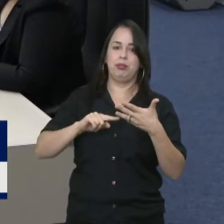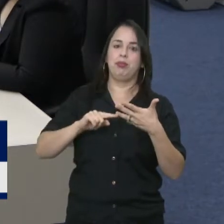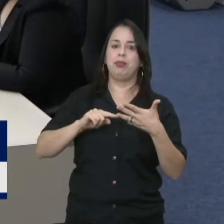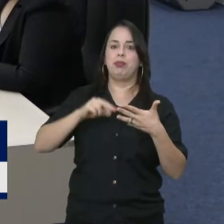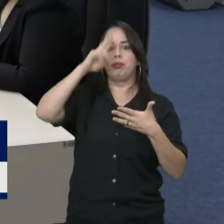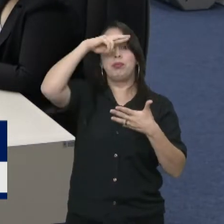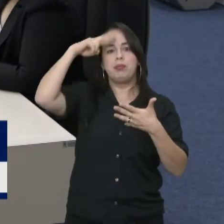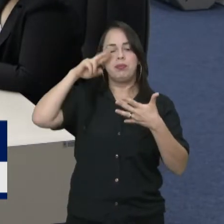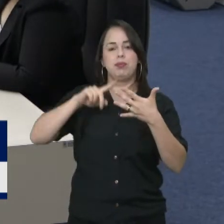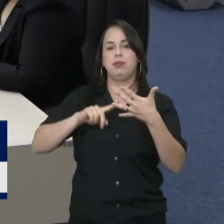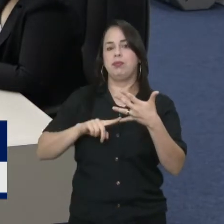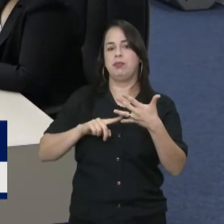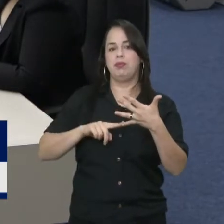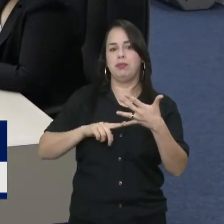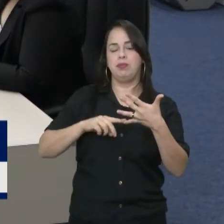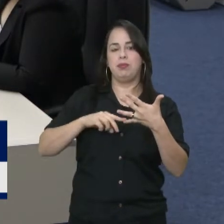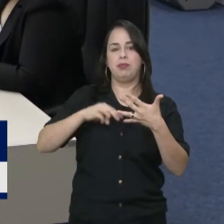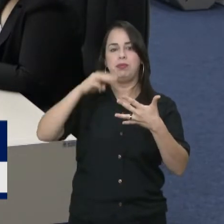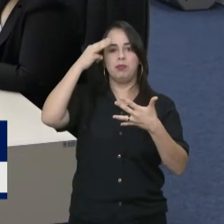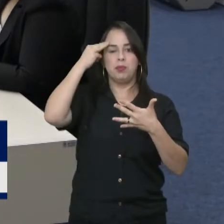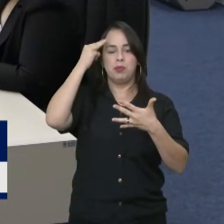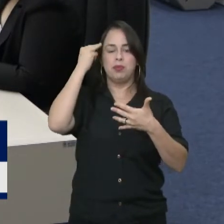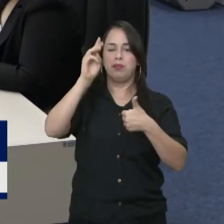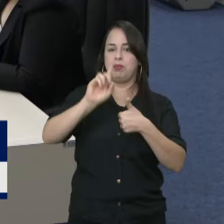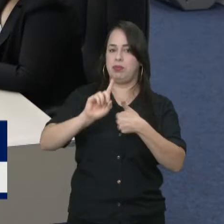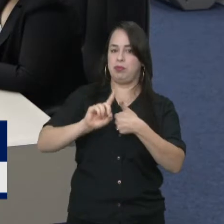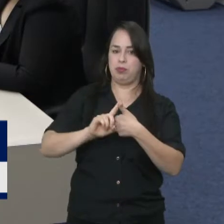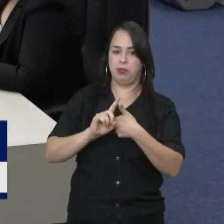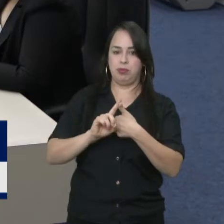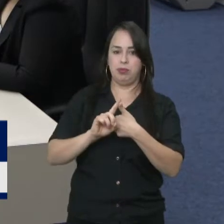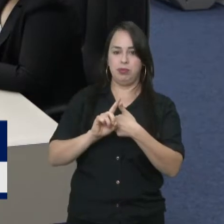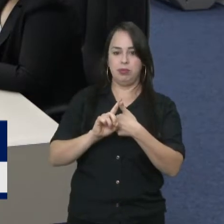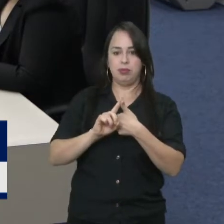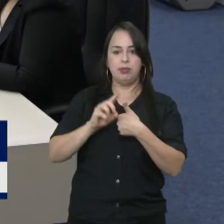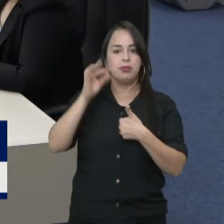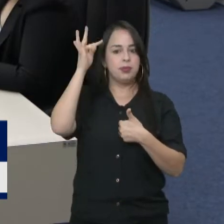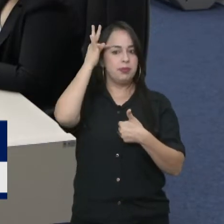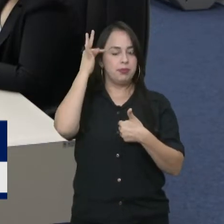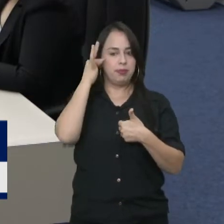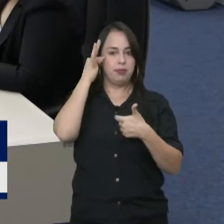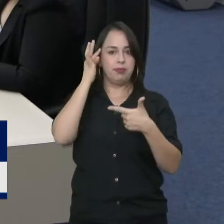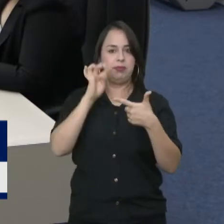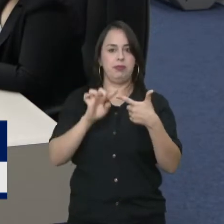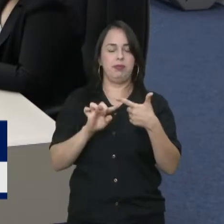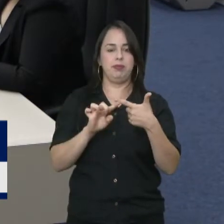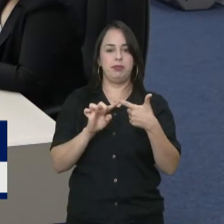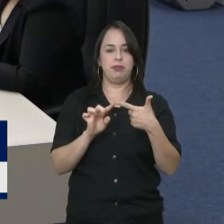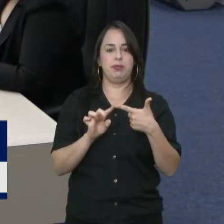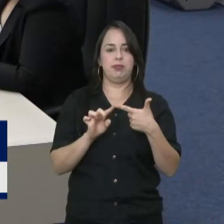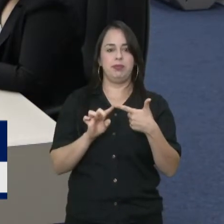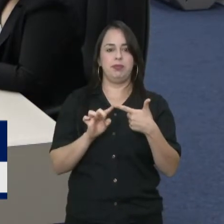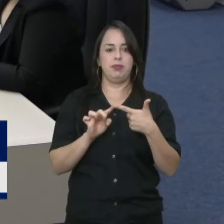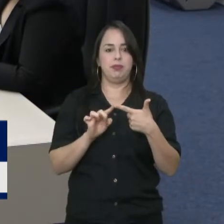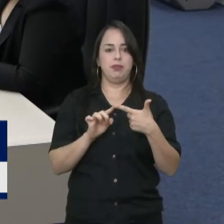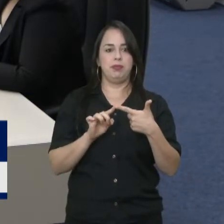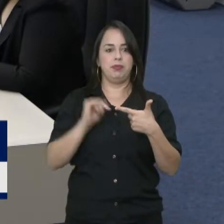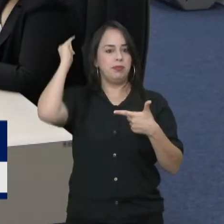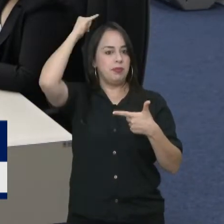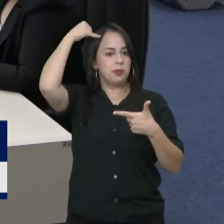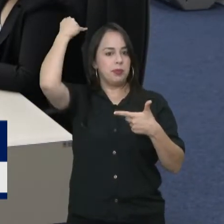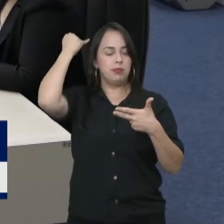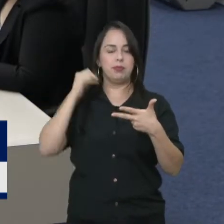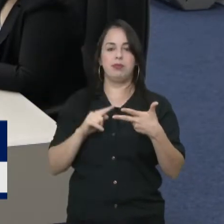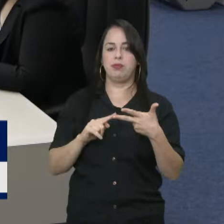Roberto Chagas, vereador Marcelo Garcia, vereador Tomás Henrique, vereador Dr. José